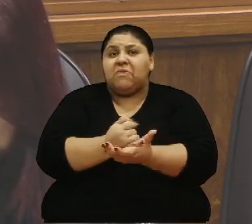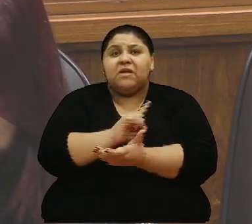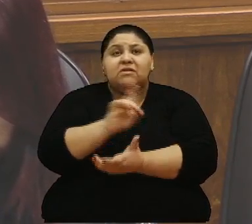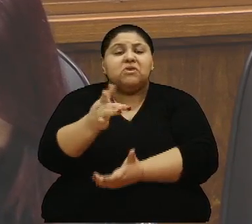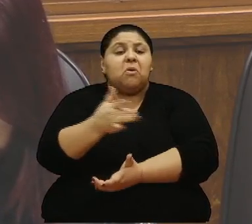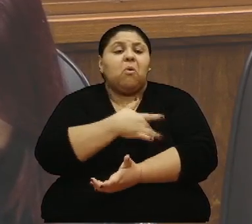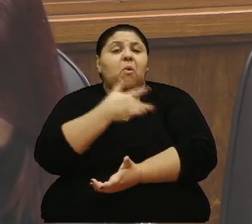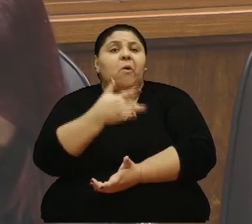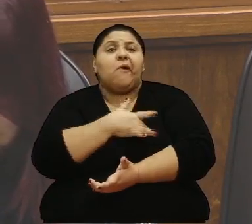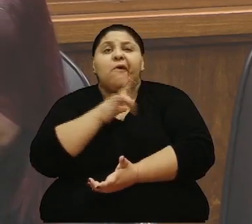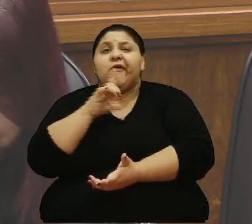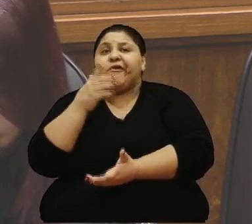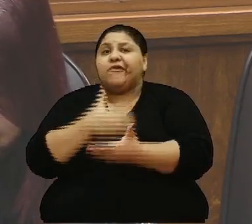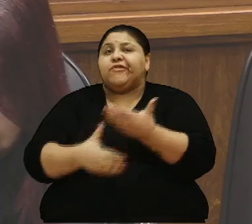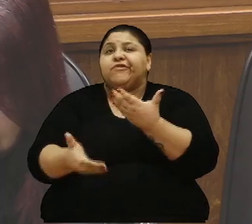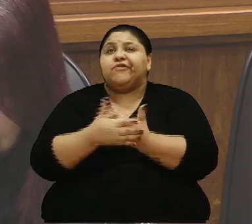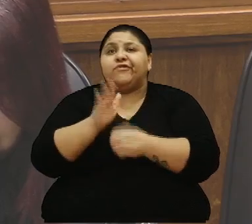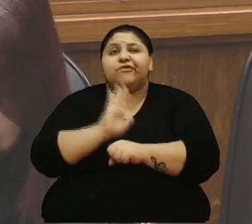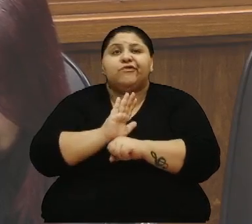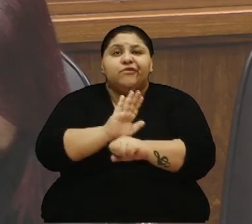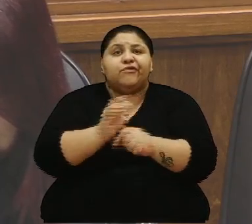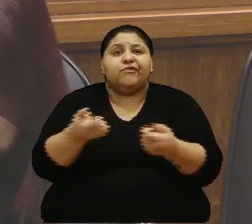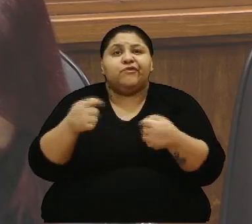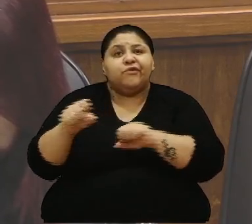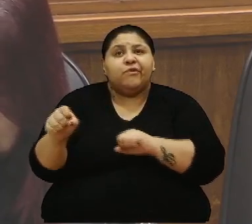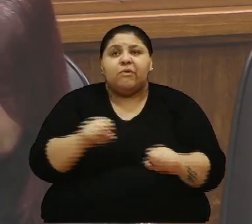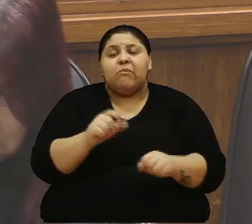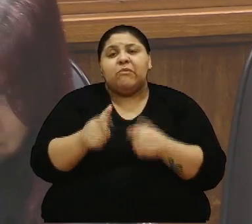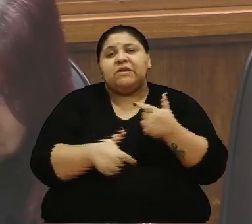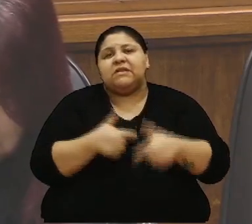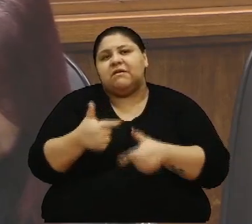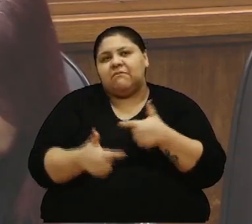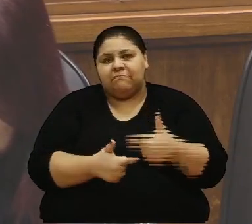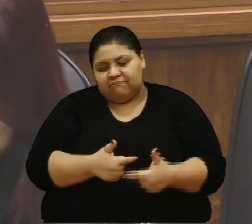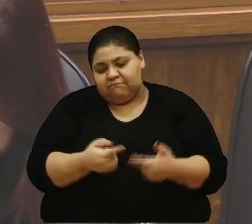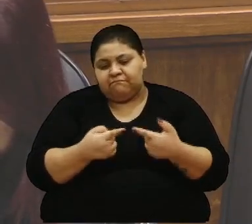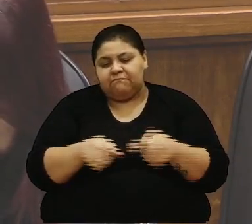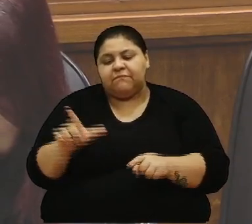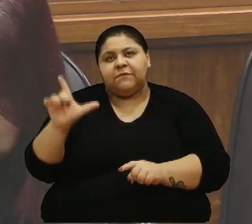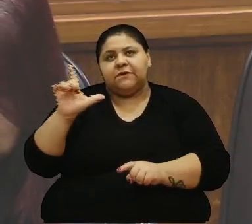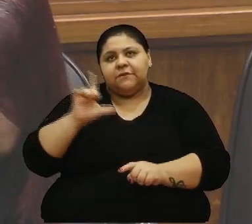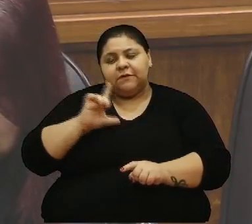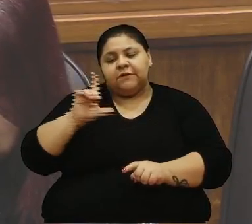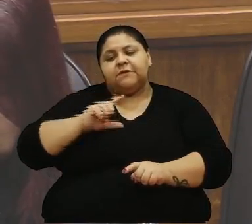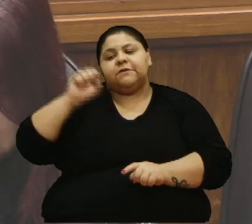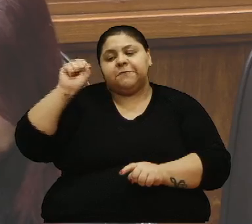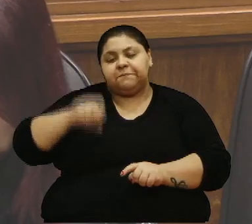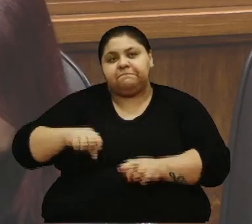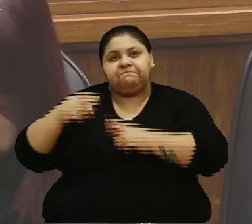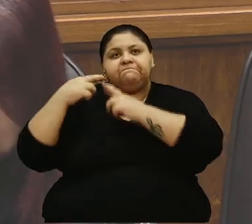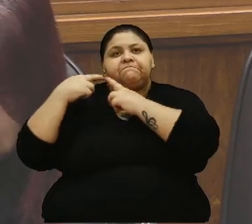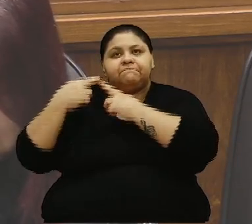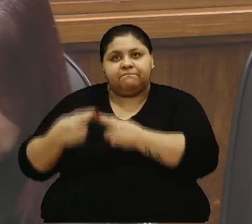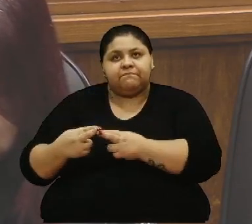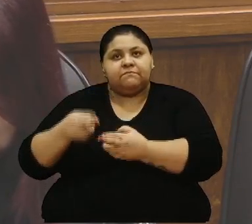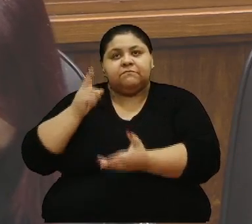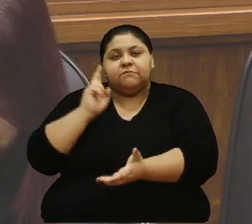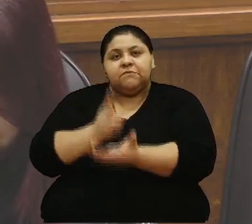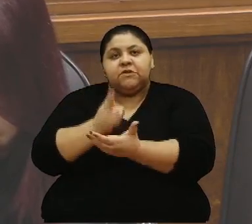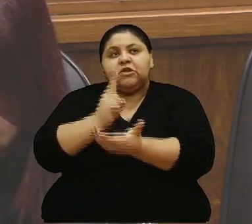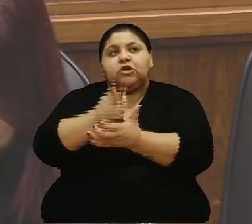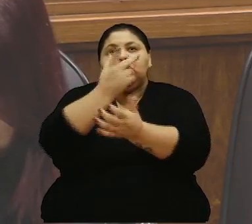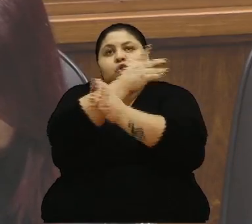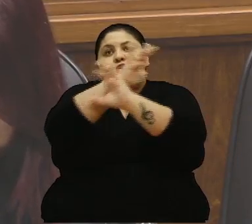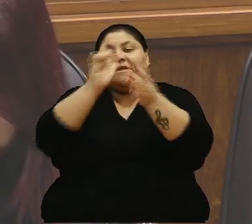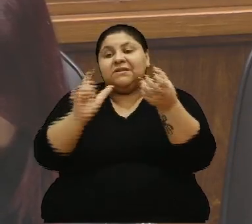coitadinhos, que têm toda a assistência necessária para poder trabalhar, mas que têm que ter, sim, a responsabilidade de manter o meio